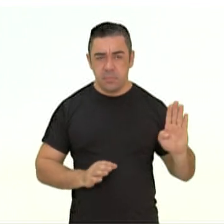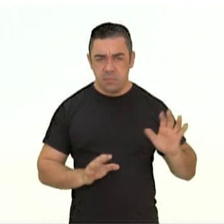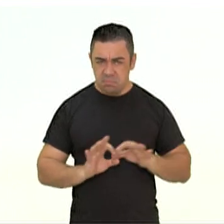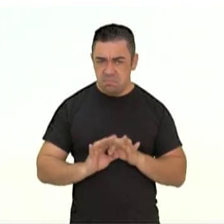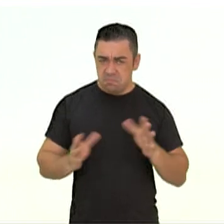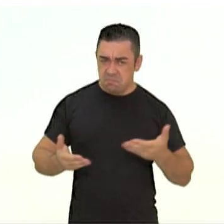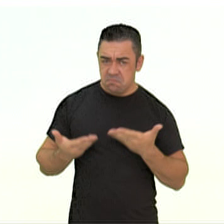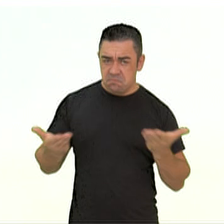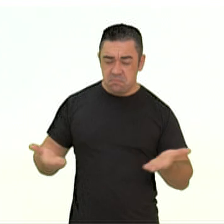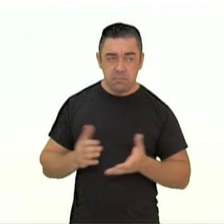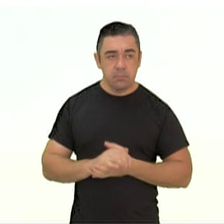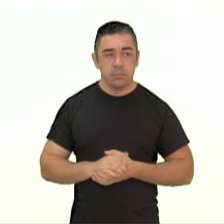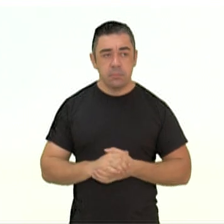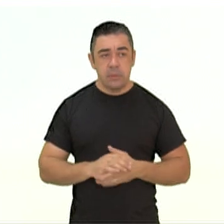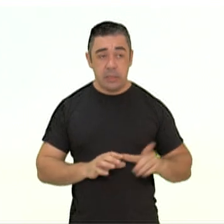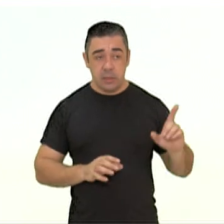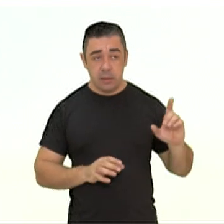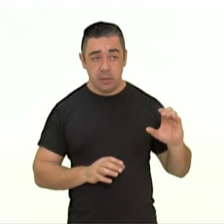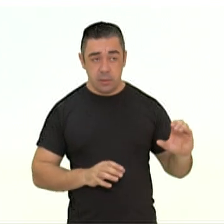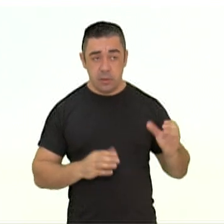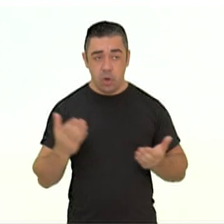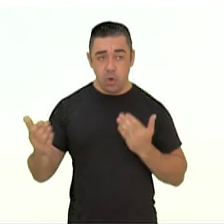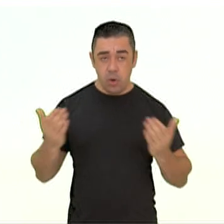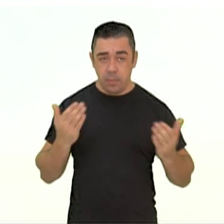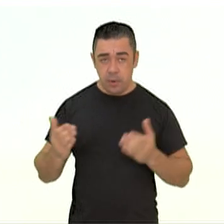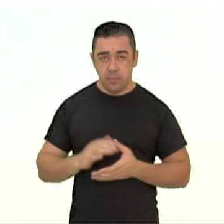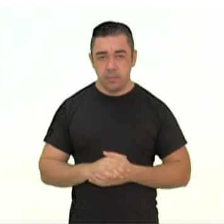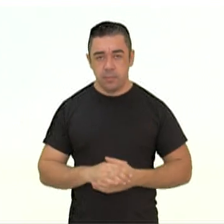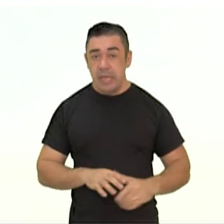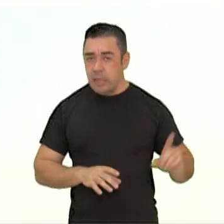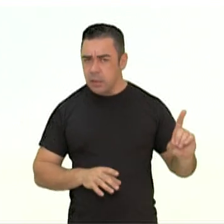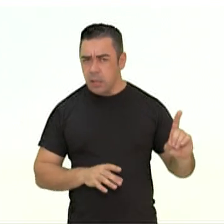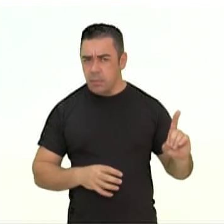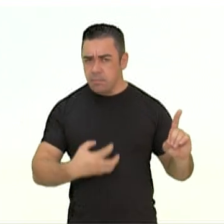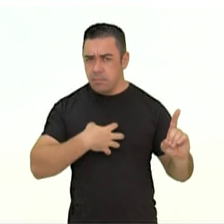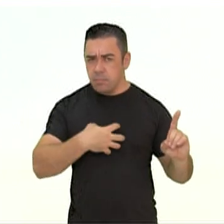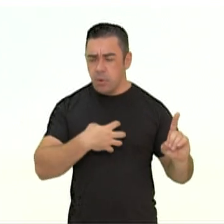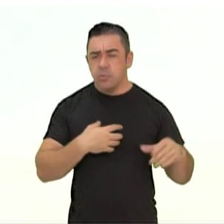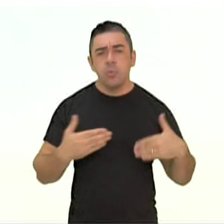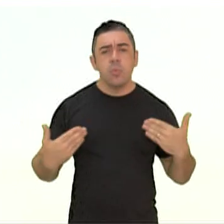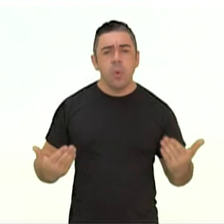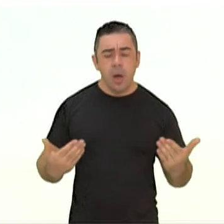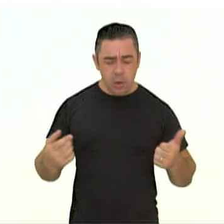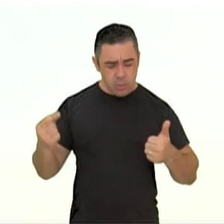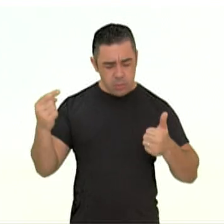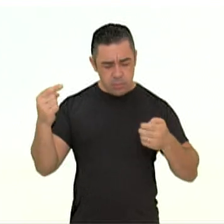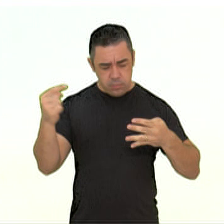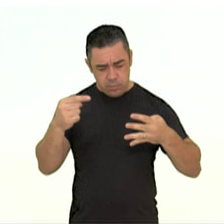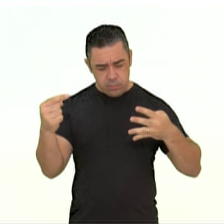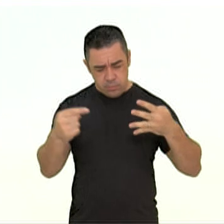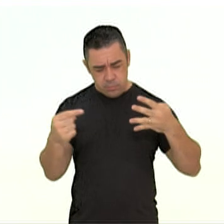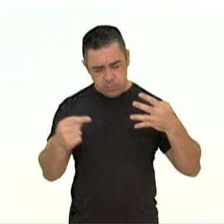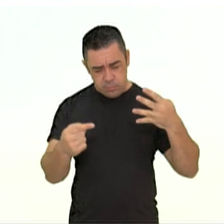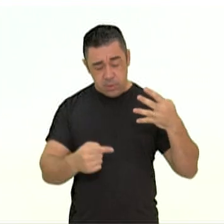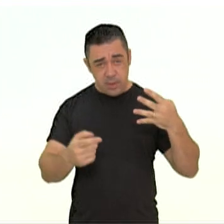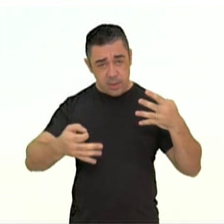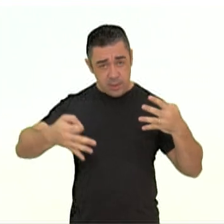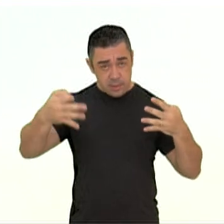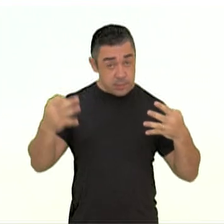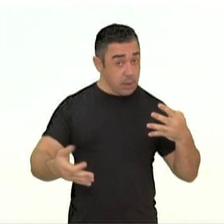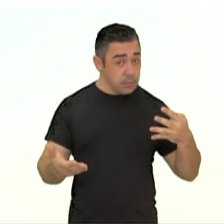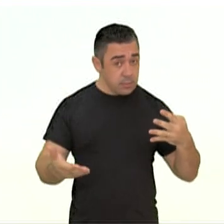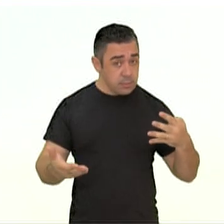concessão, comparação de modo. Qual dessas alternativas é a